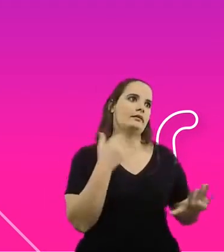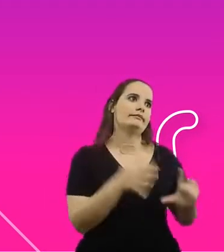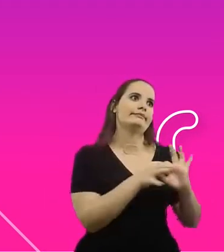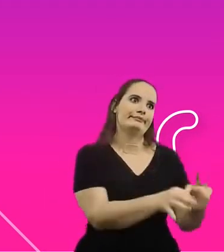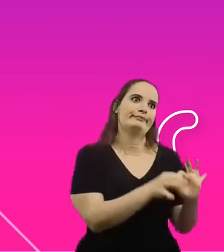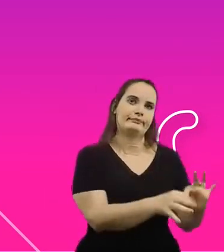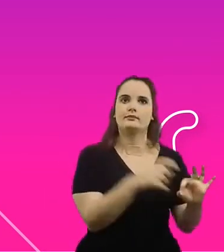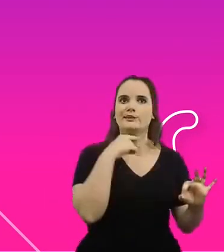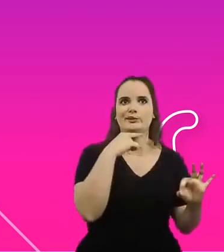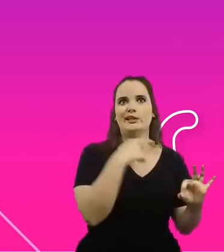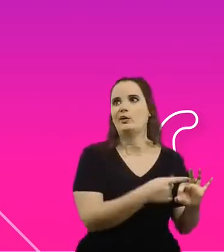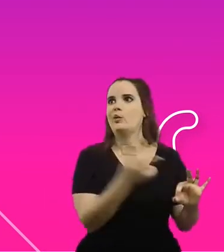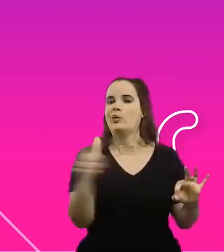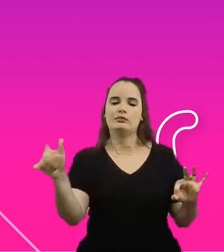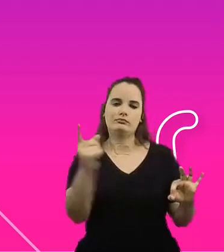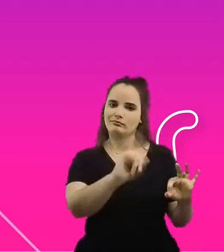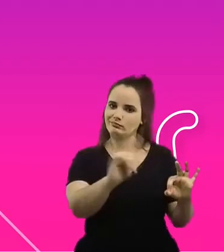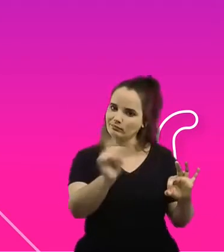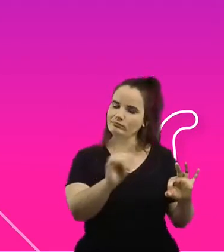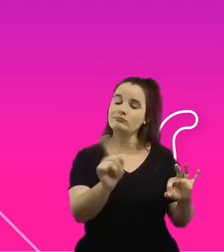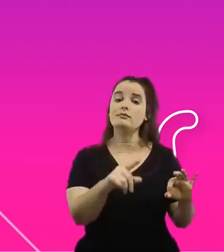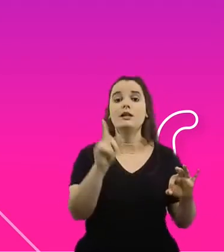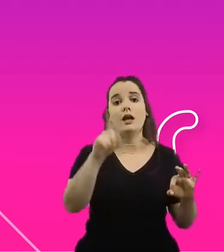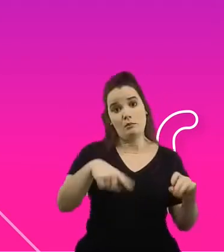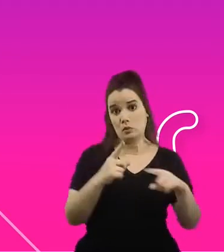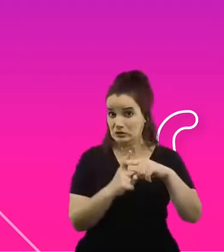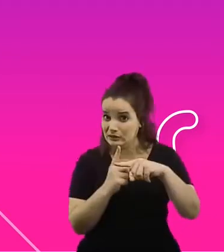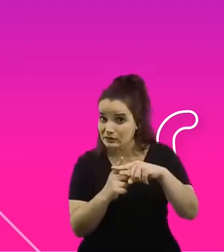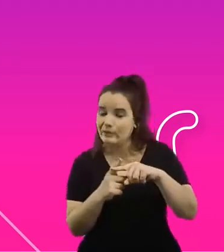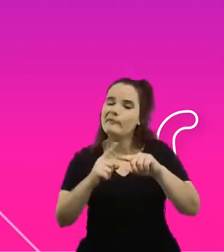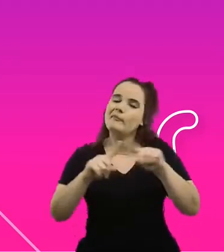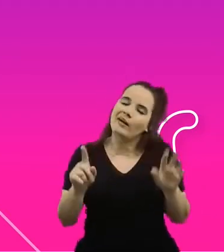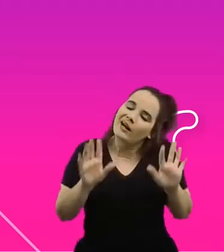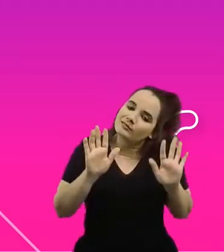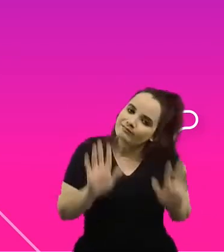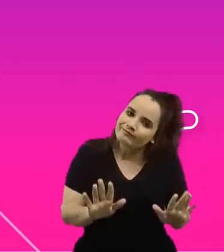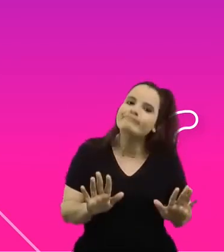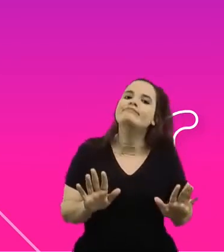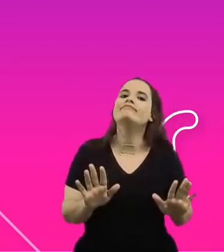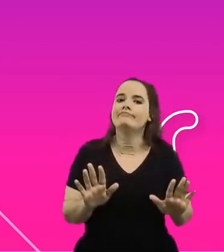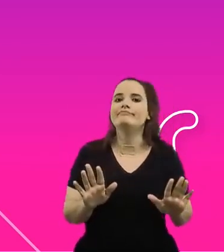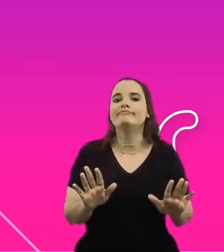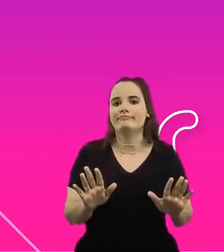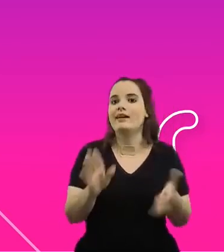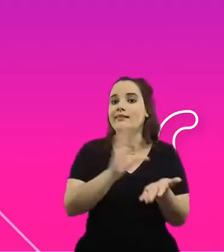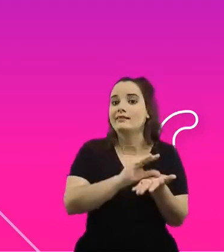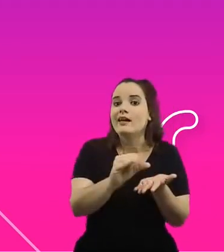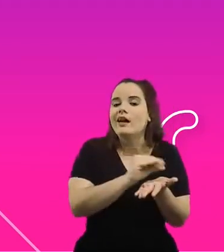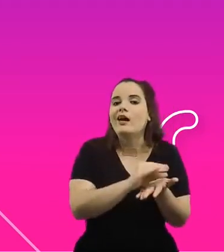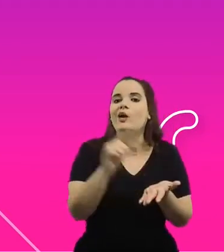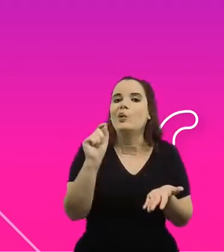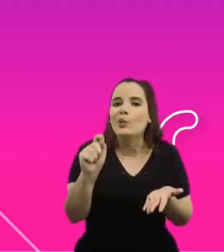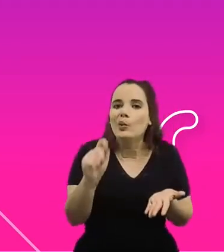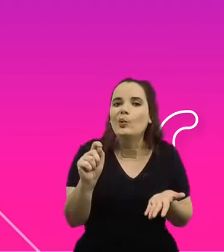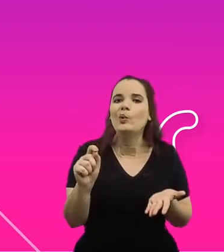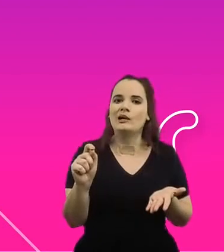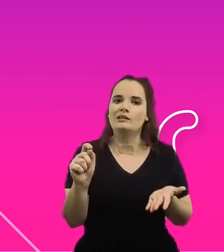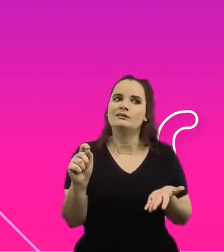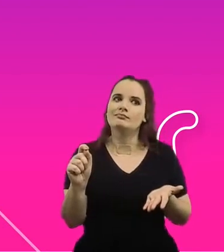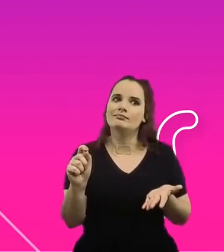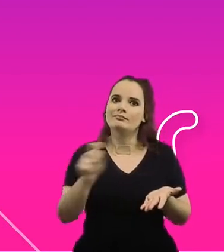né? Então isso é muito positivo, mas de novo, esse dado ele vai estar também com muito mais